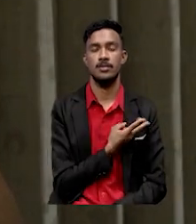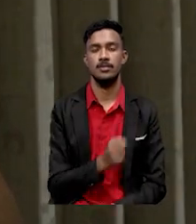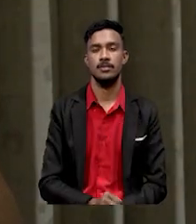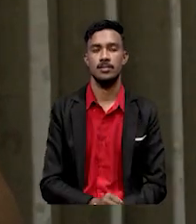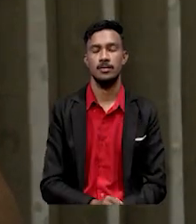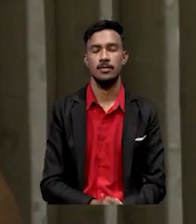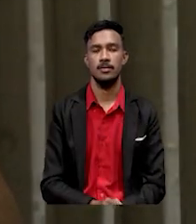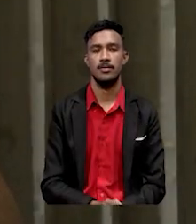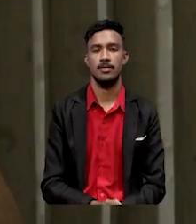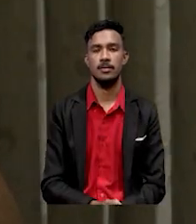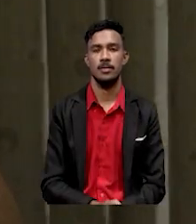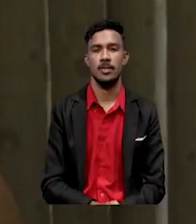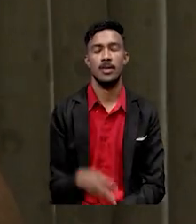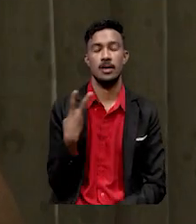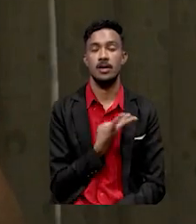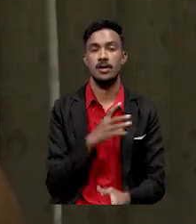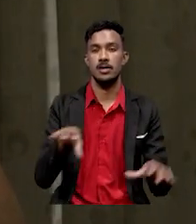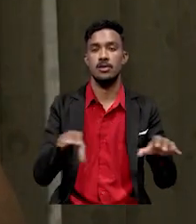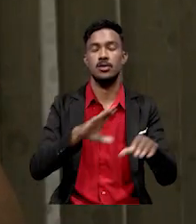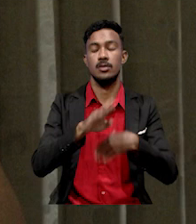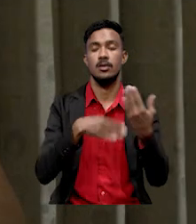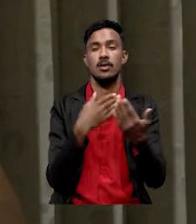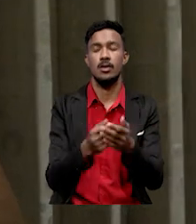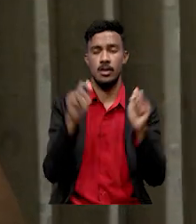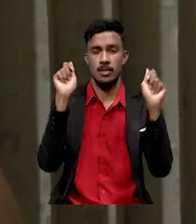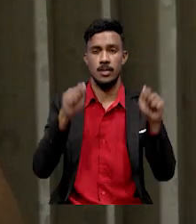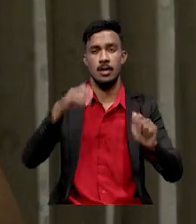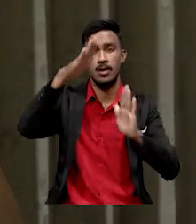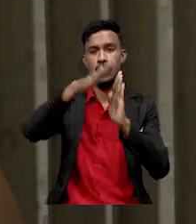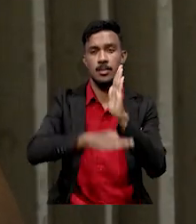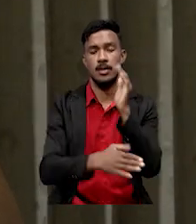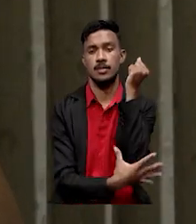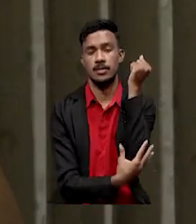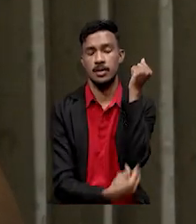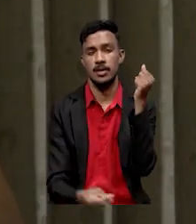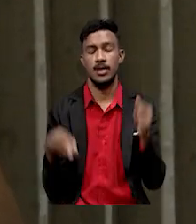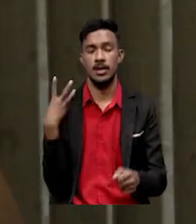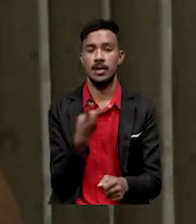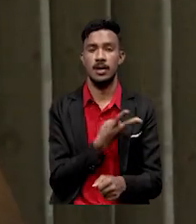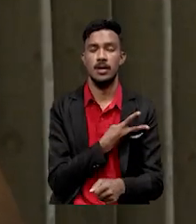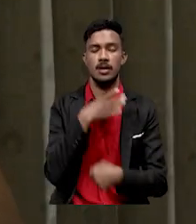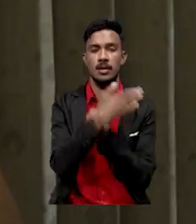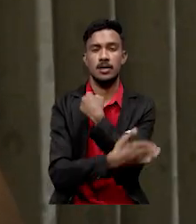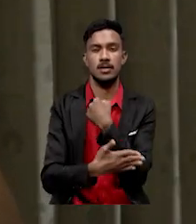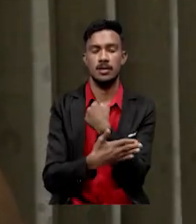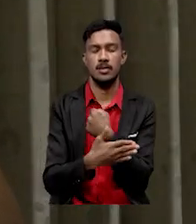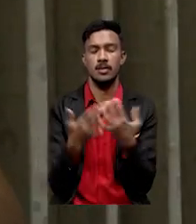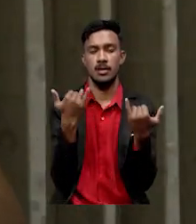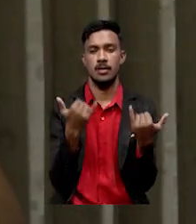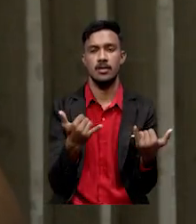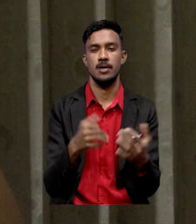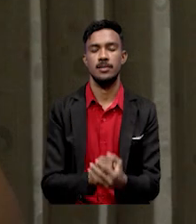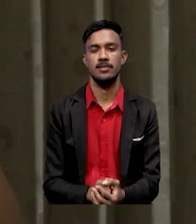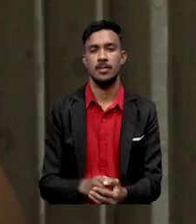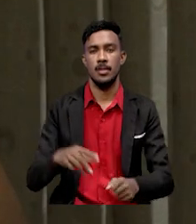saya dah tenen ni apa pelo tu atau ni bela hamil di sini pergi tenen rai. Agora